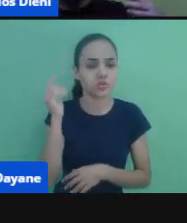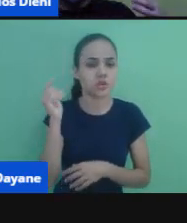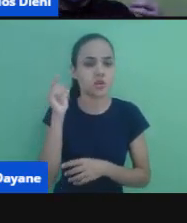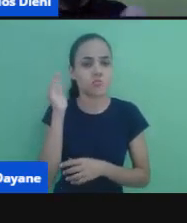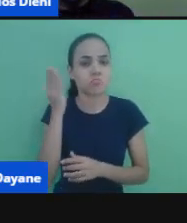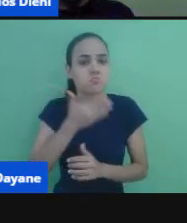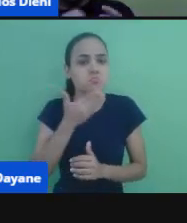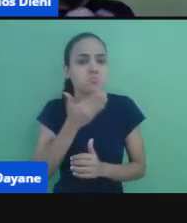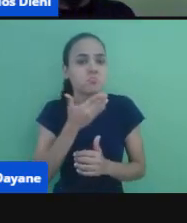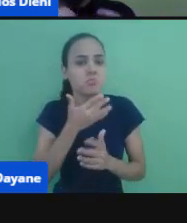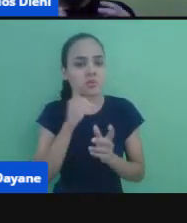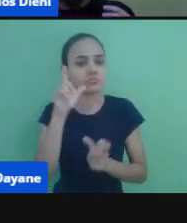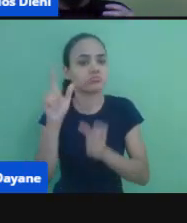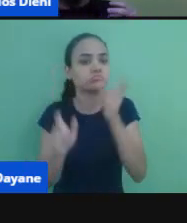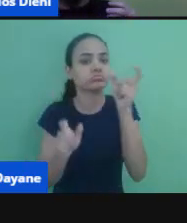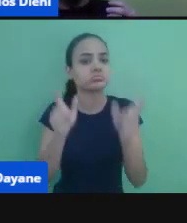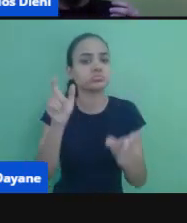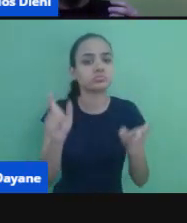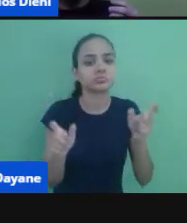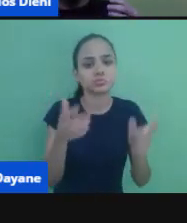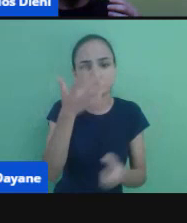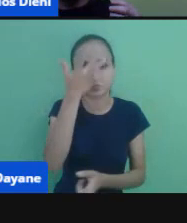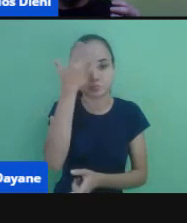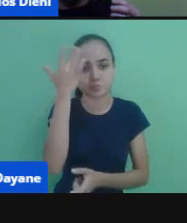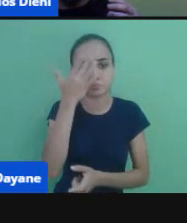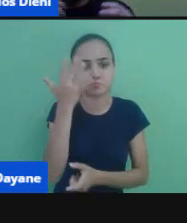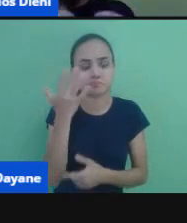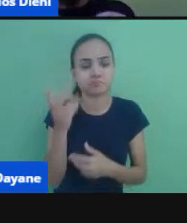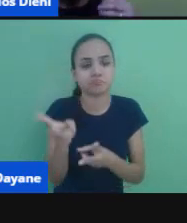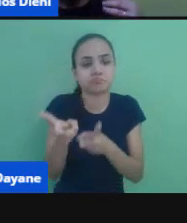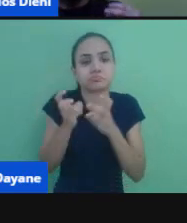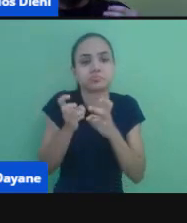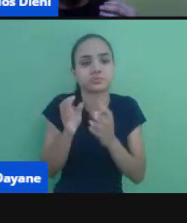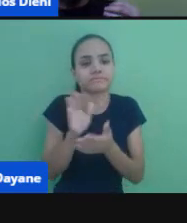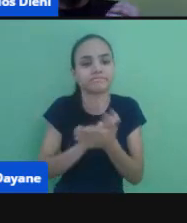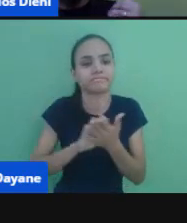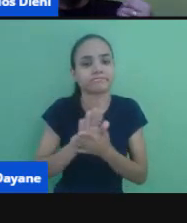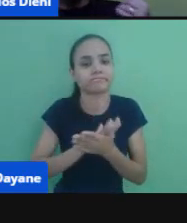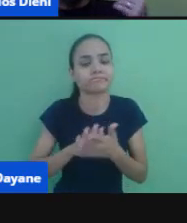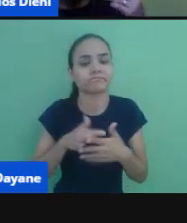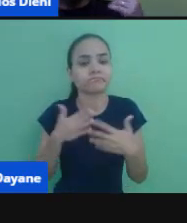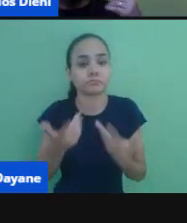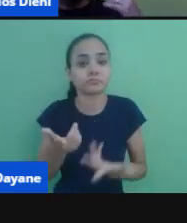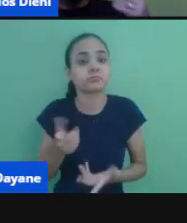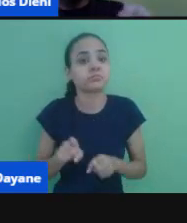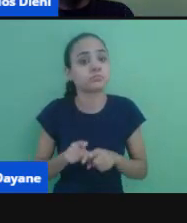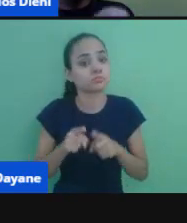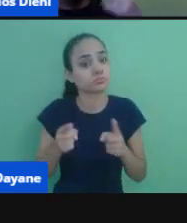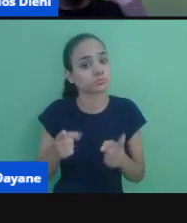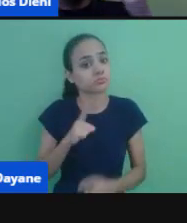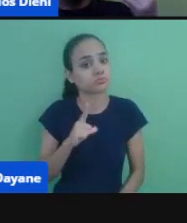foto com uma trilha, com ritmo, tudo, e